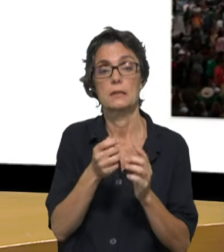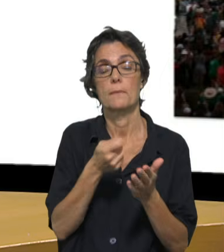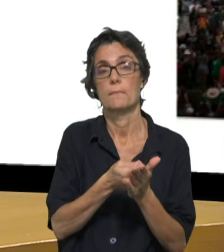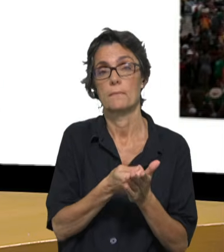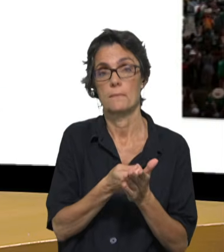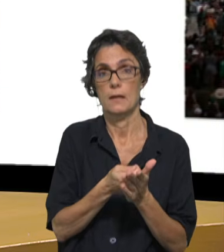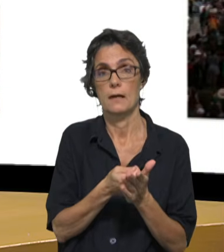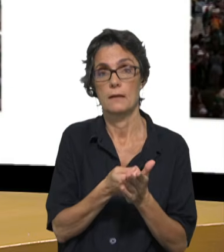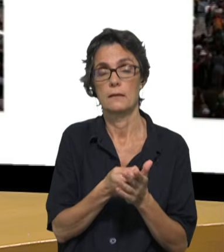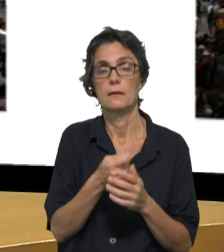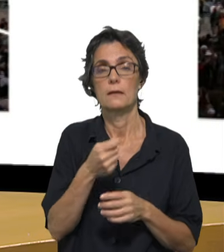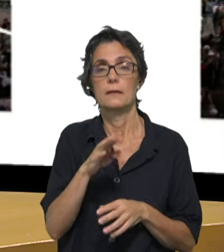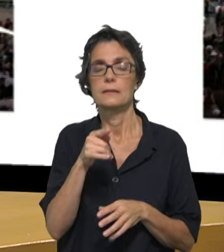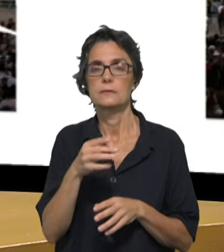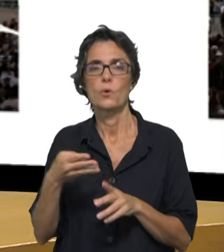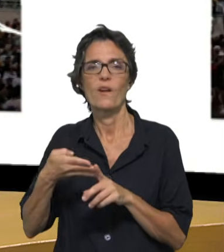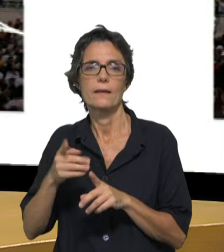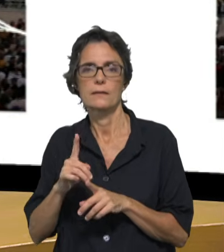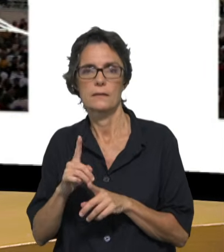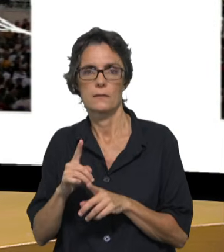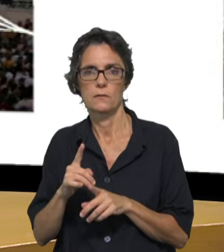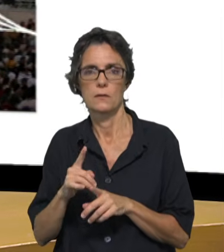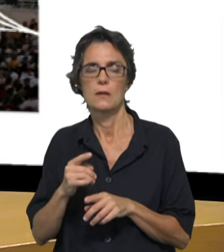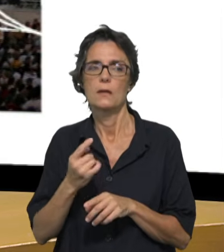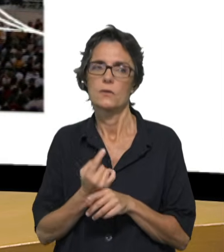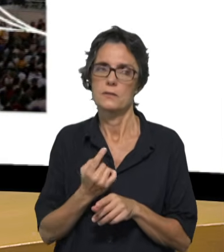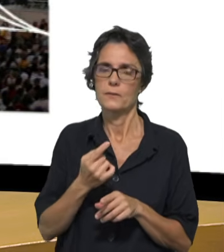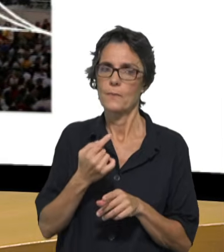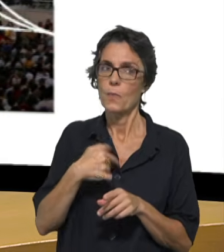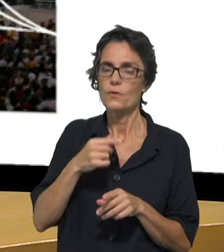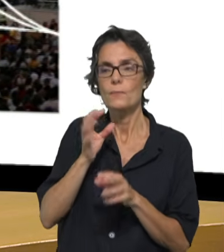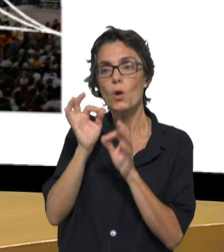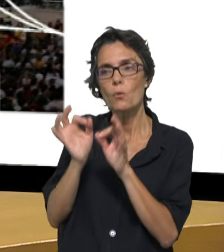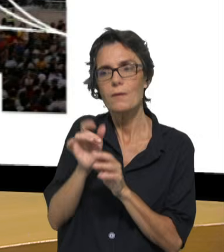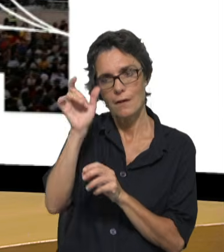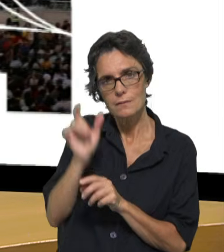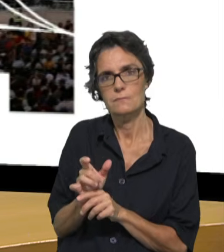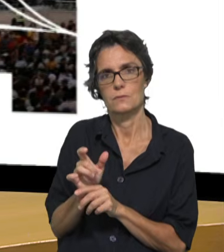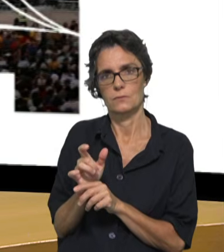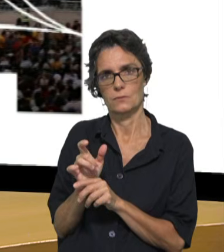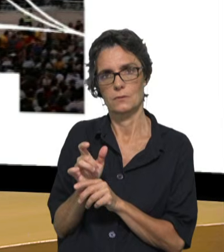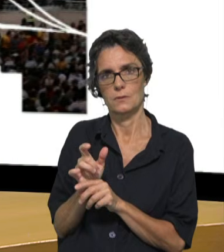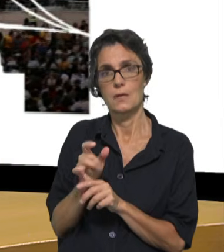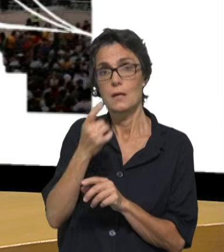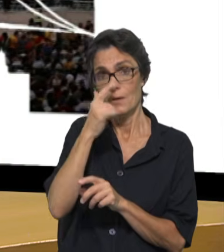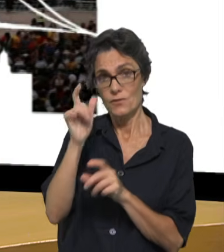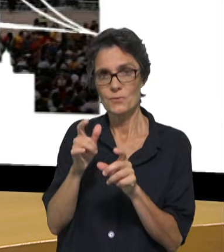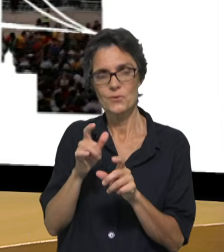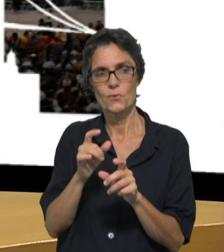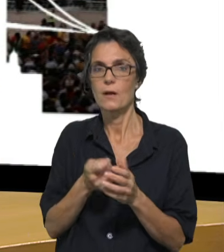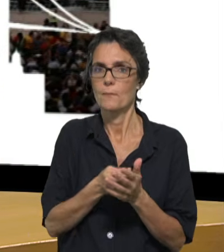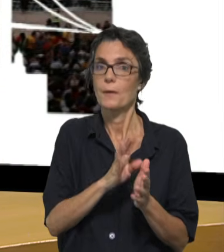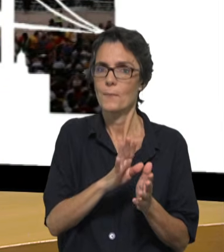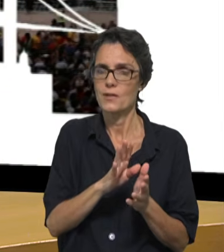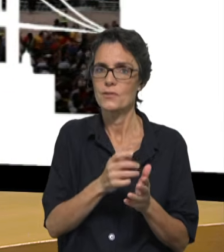questão de dimensão de acolhimento. E a pessoa, quando nos vai visitar, também tem que saber, também tem que sentir que aquele